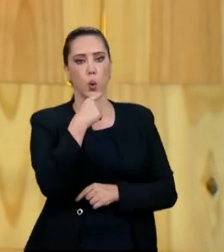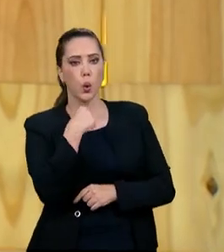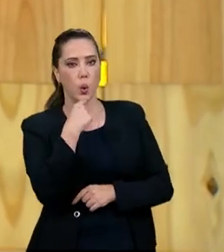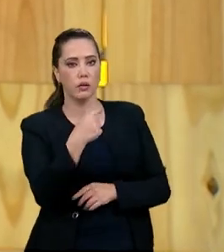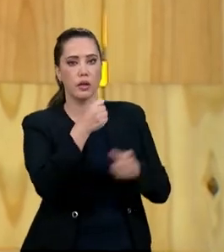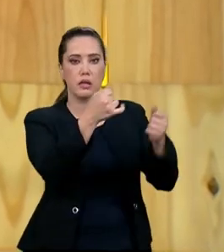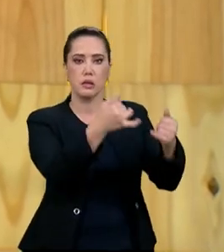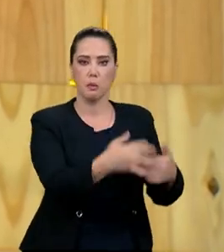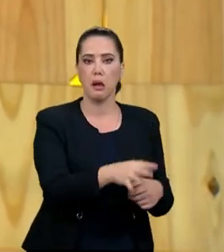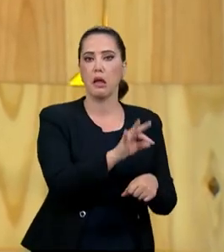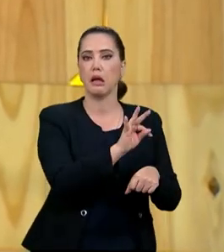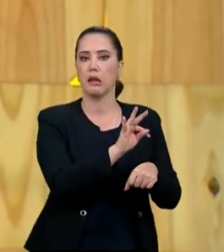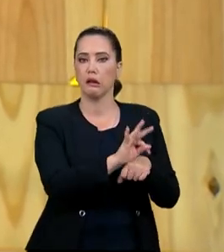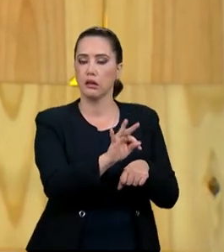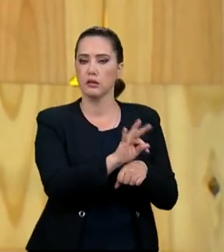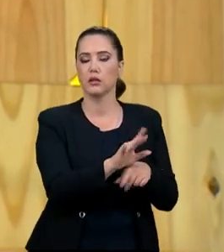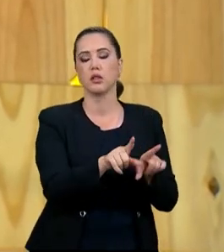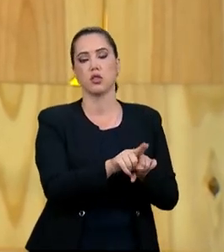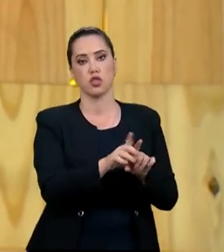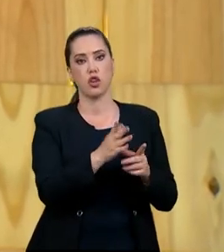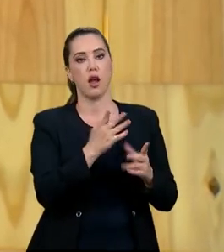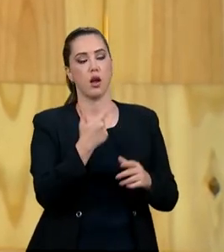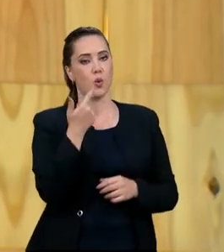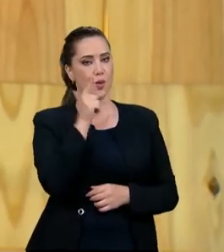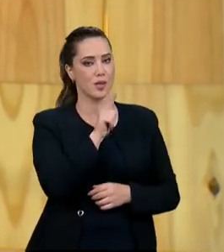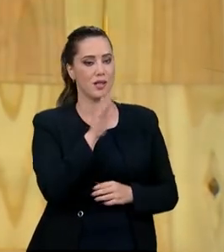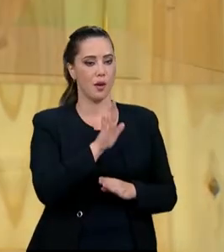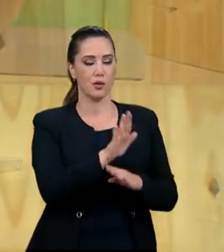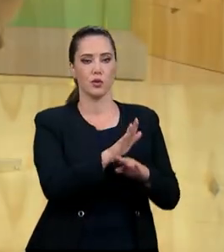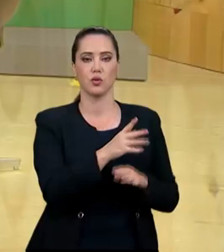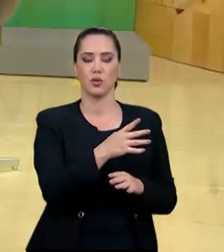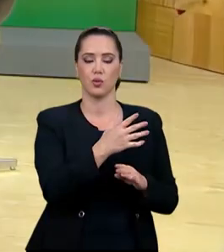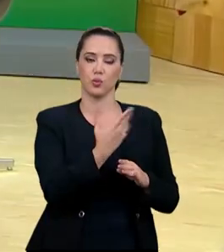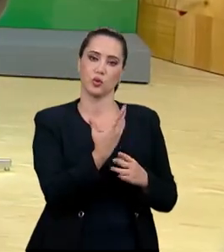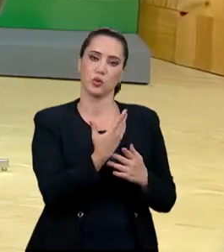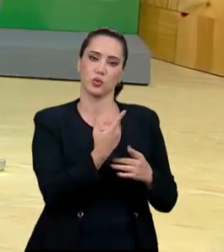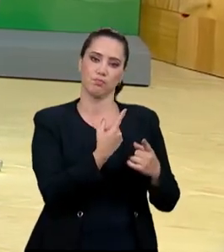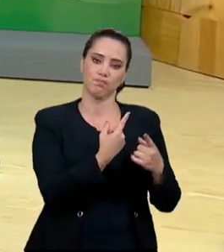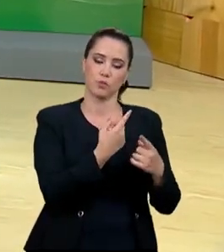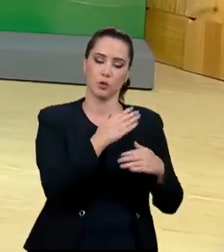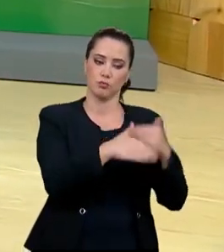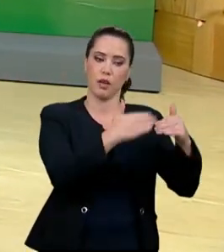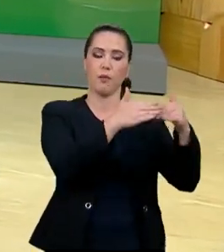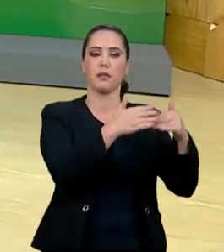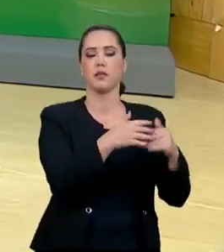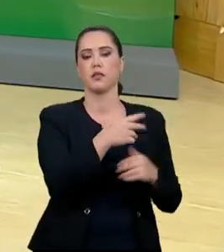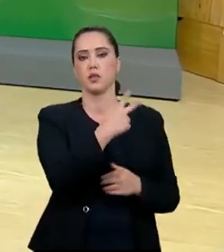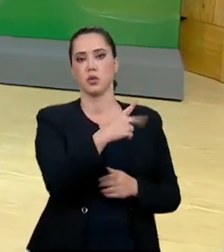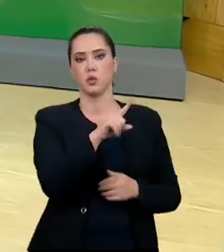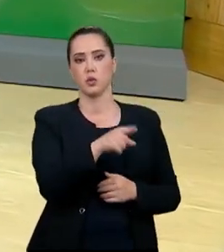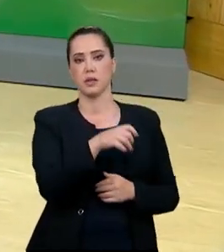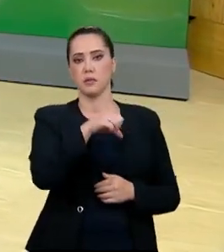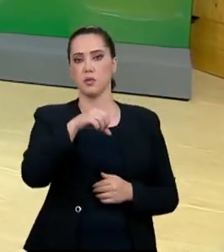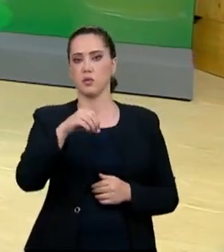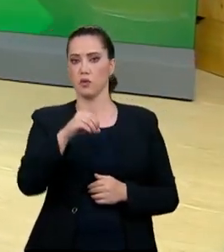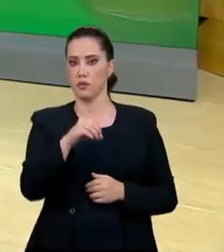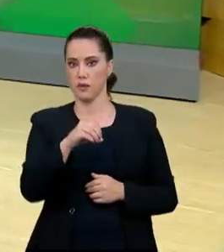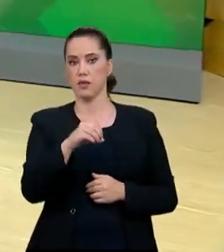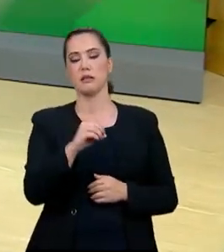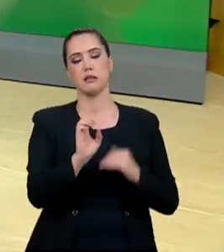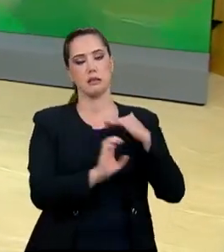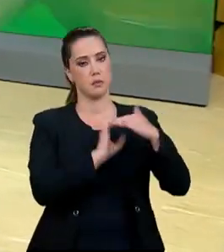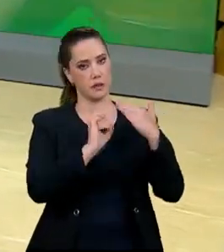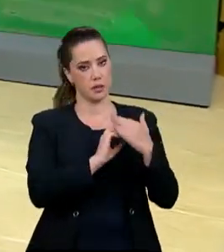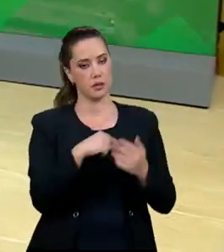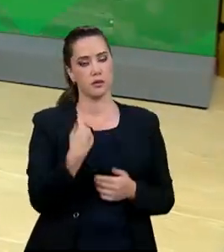acelerar 2.800 startups nesse projeto Inovativa Hub. Então, sim, a gente tem uma atuação